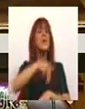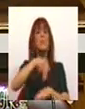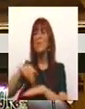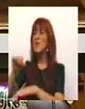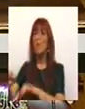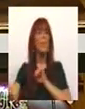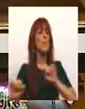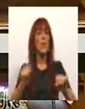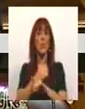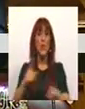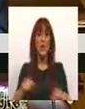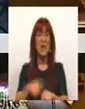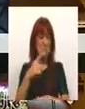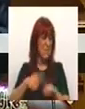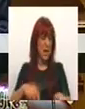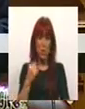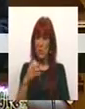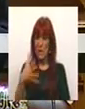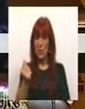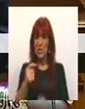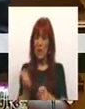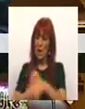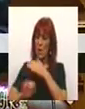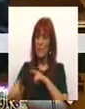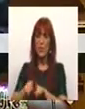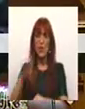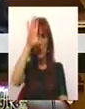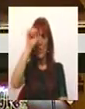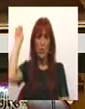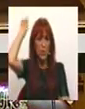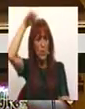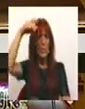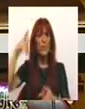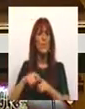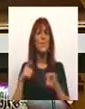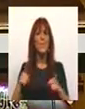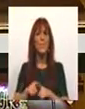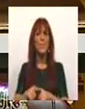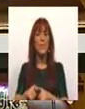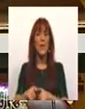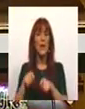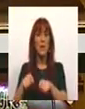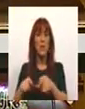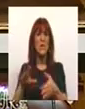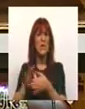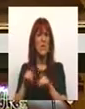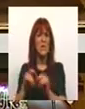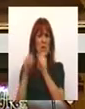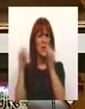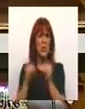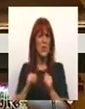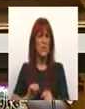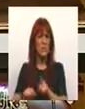Até porque, em meados de 2015, foi enviado para o Governo da República o PREIT, o Plano de Revitalização Económica da Ilha